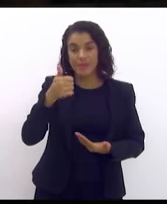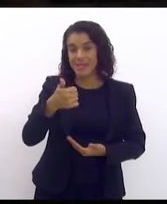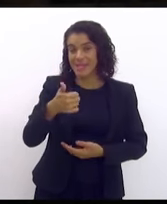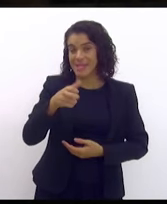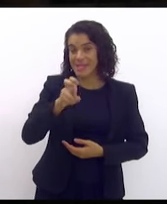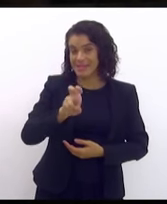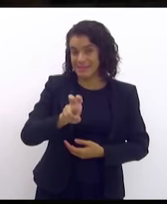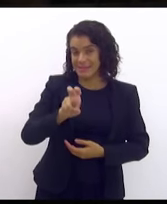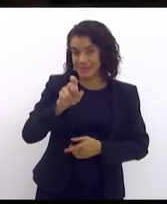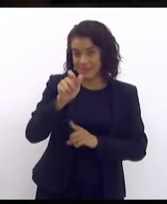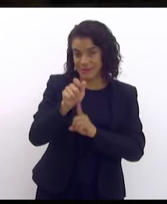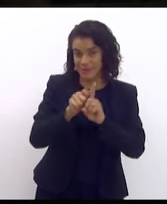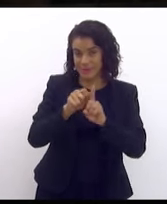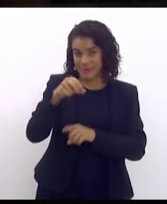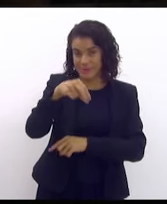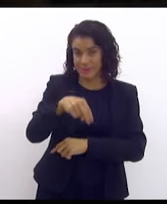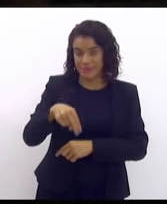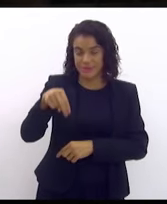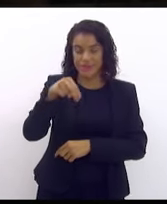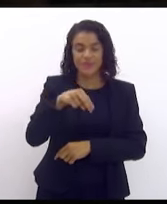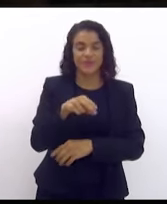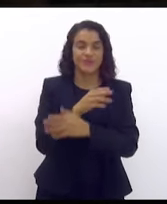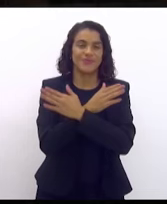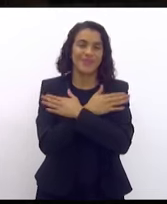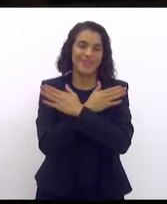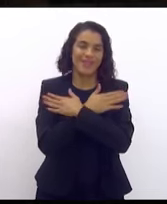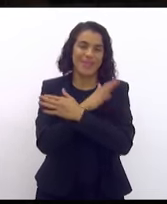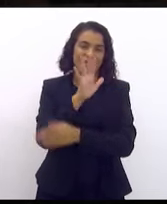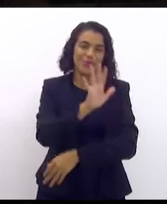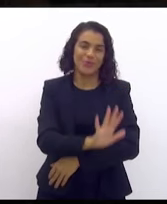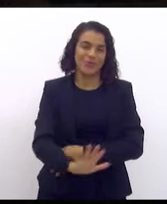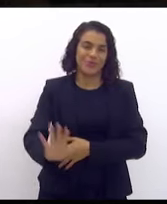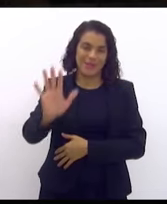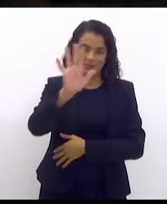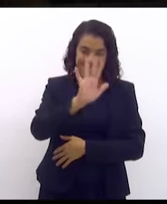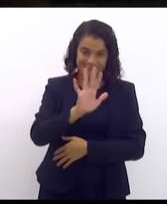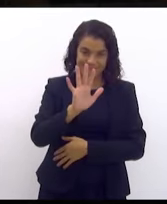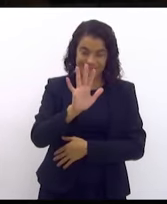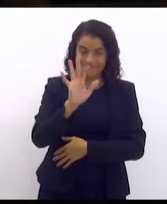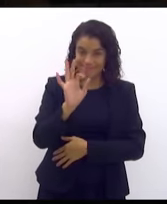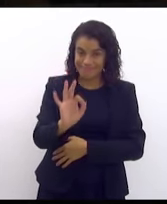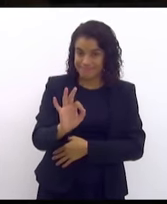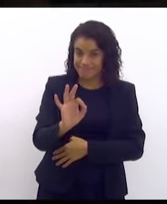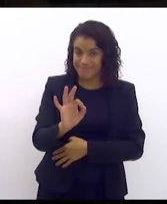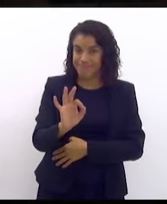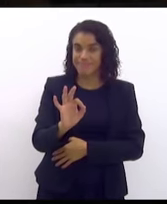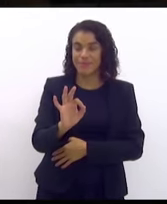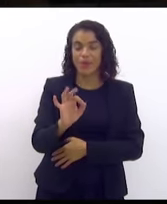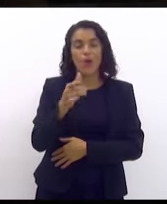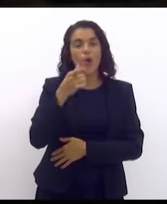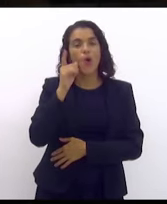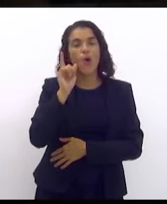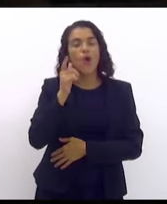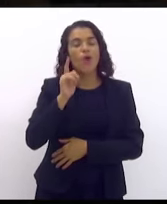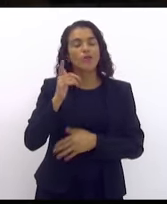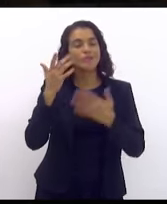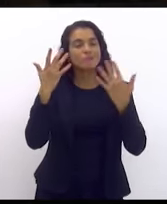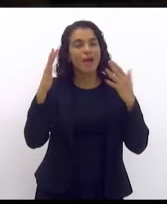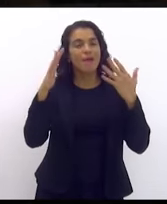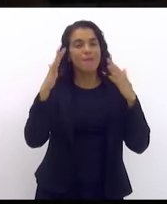de foi feriado nacional onde se comemorou duas